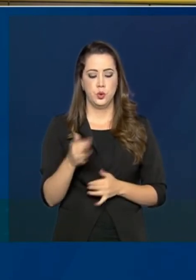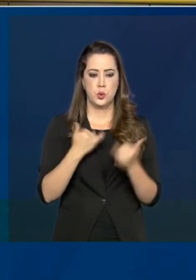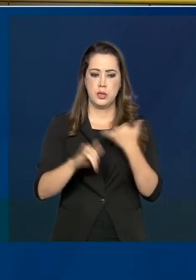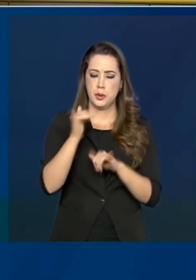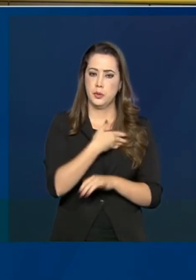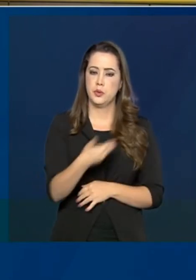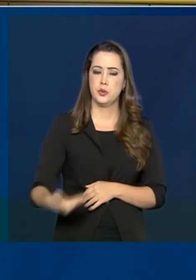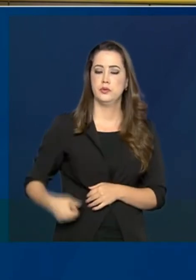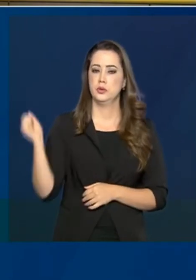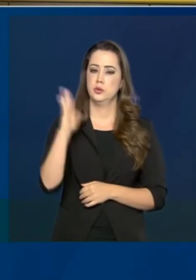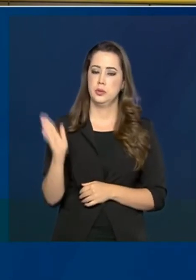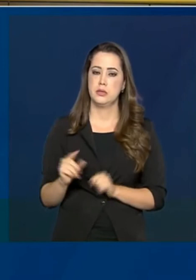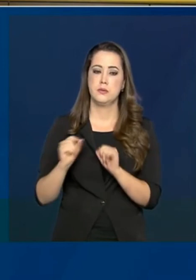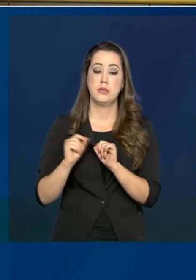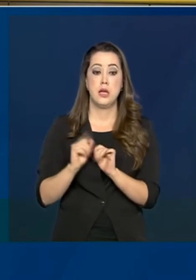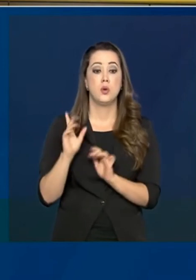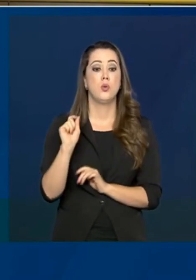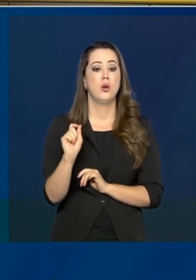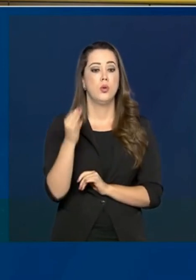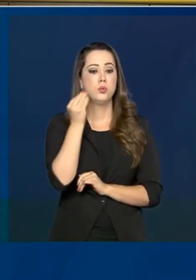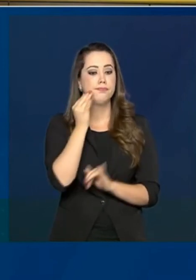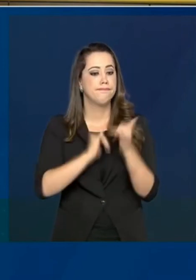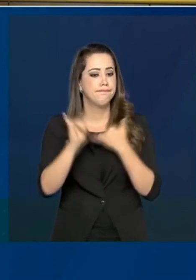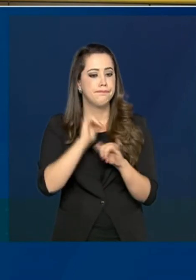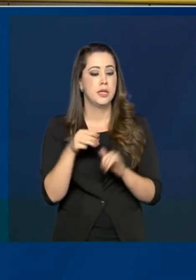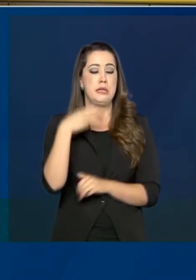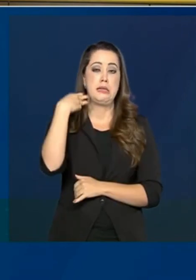laboratórios públicos do Brasil realizaram